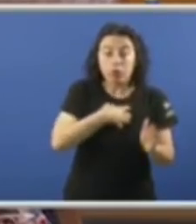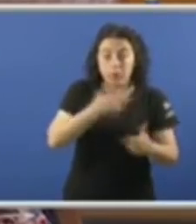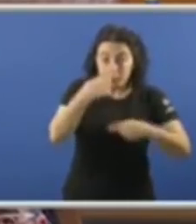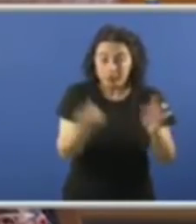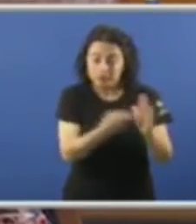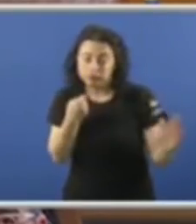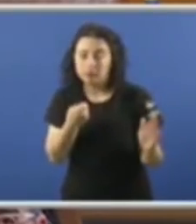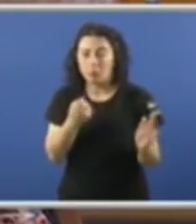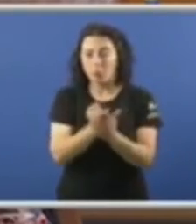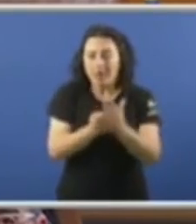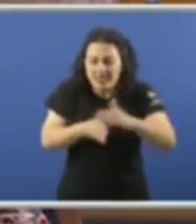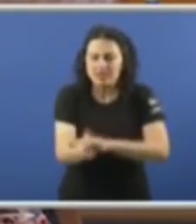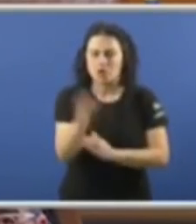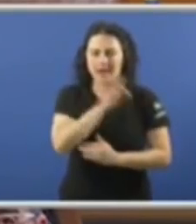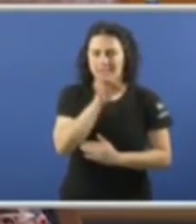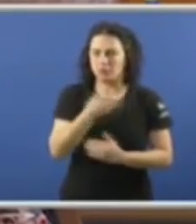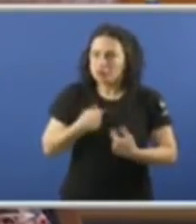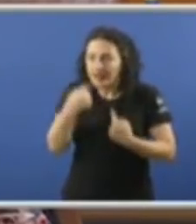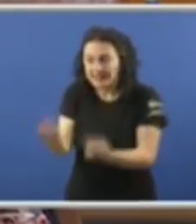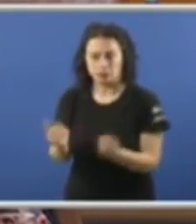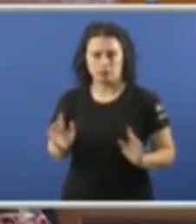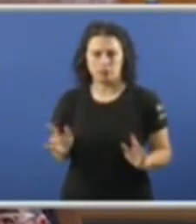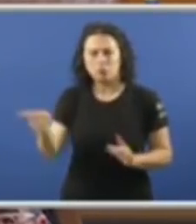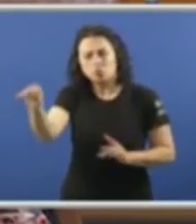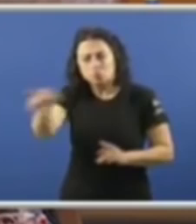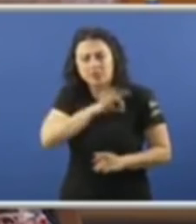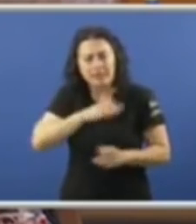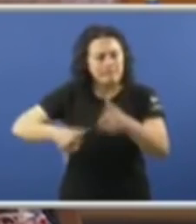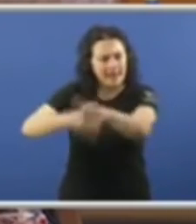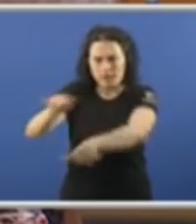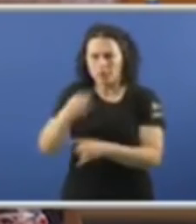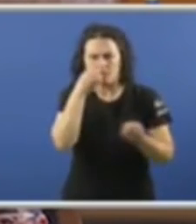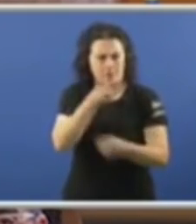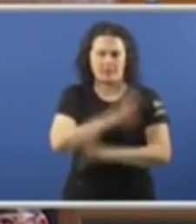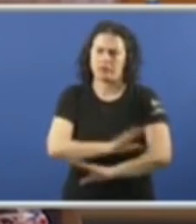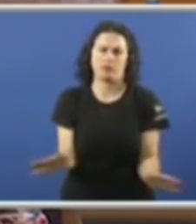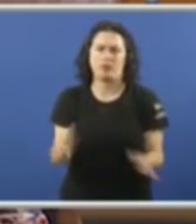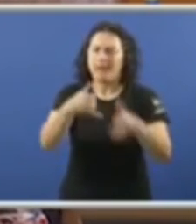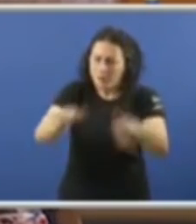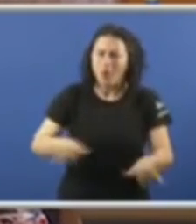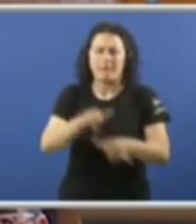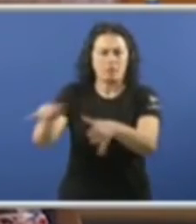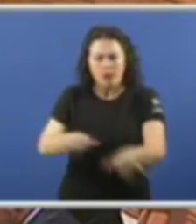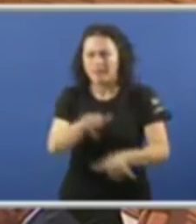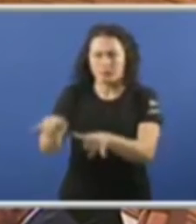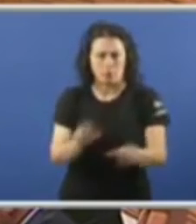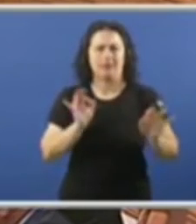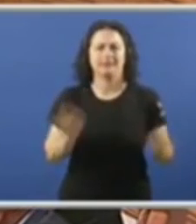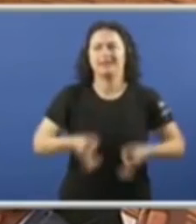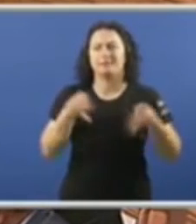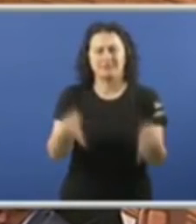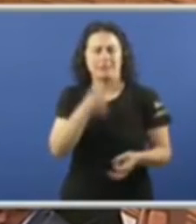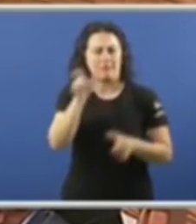proba de acceso en galego? Porque iso é o que eu dixen, é que vostede é un manipulador e non deixa de manipular e manipular sempre todas